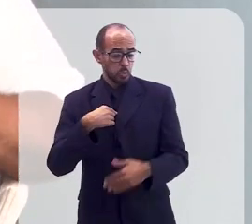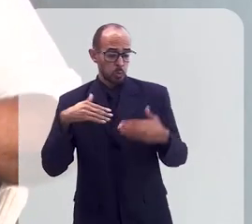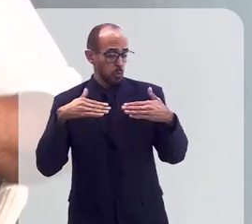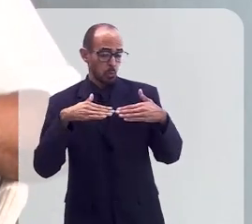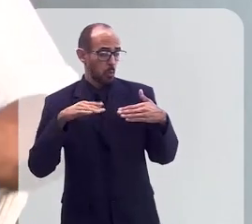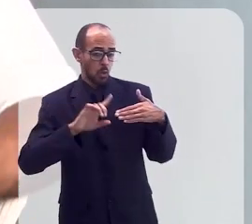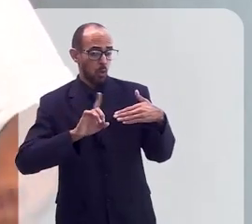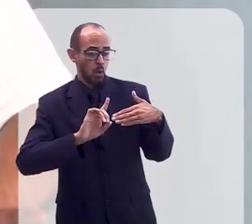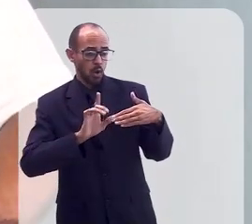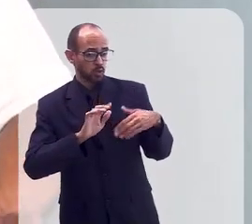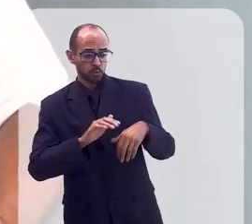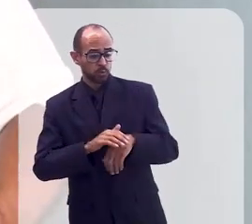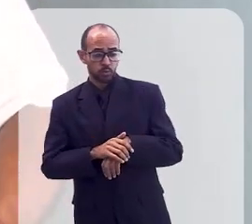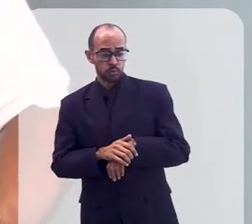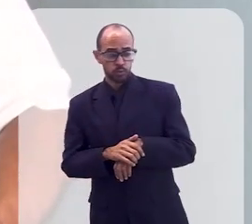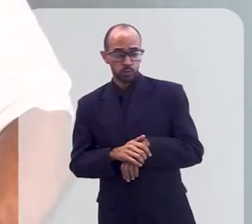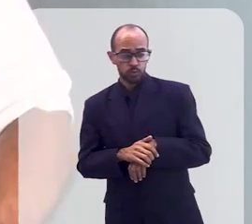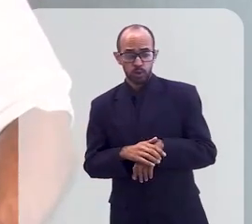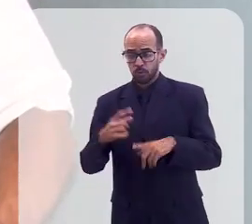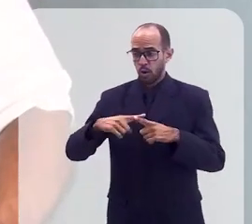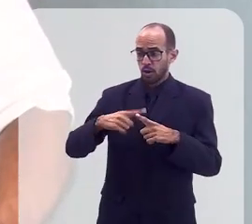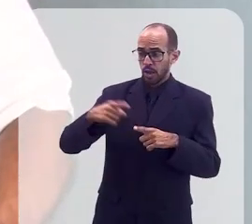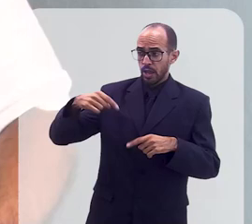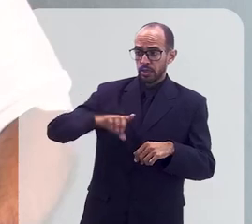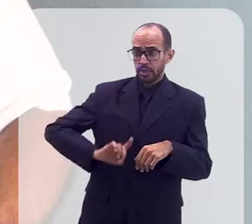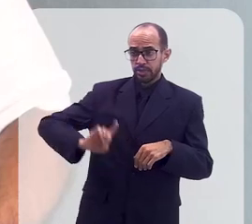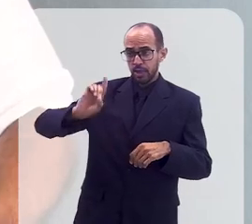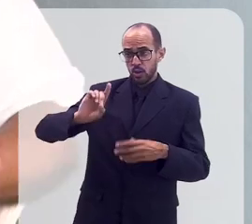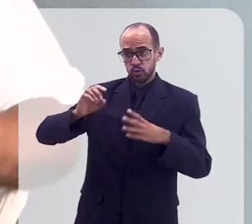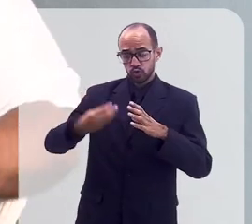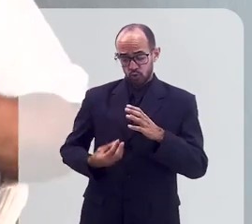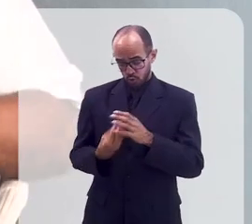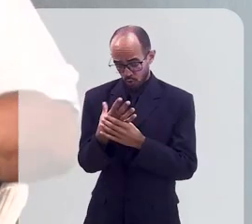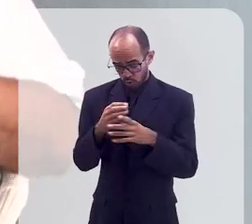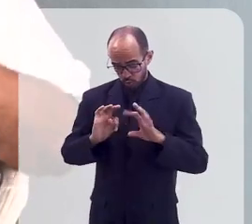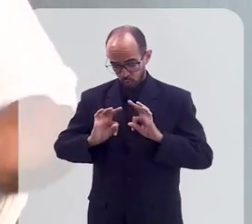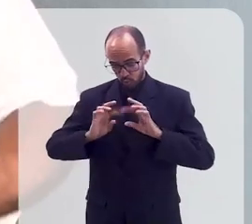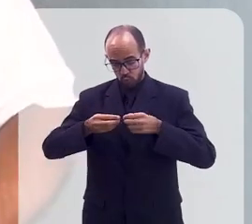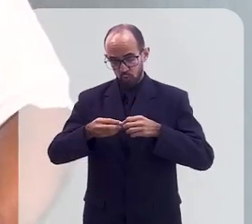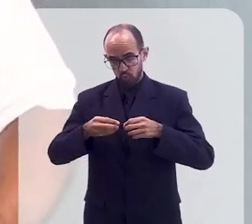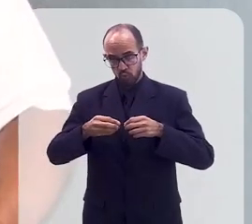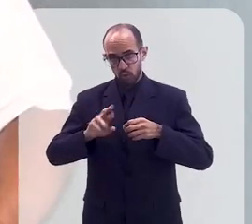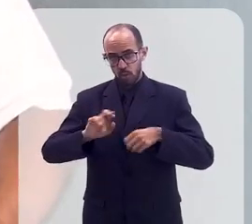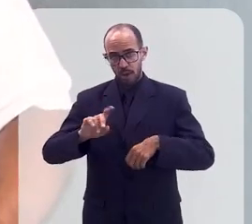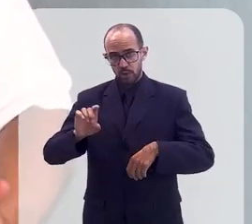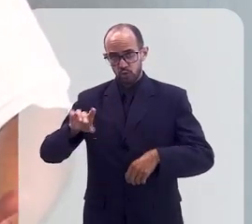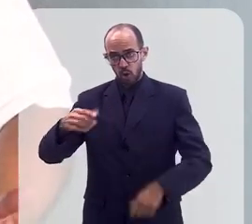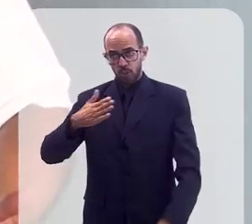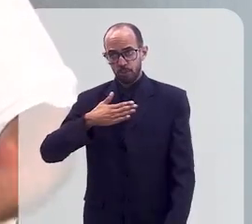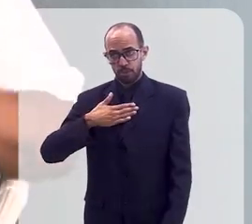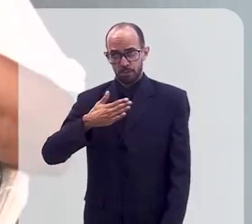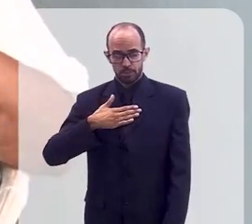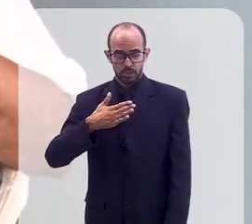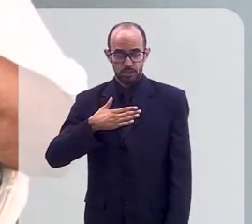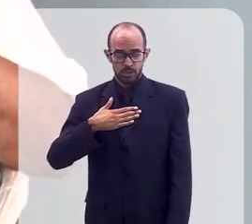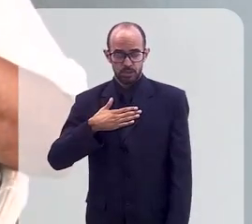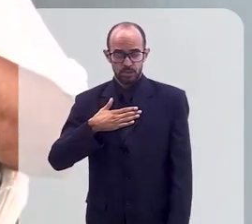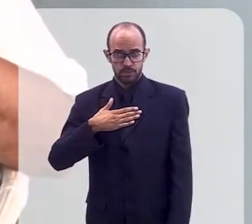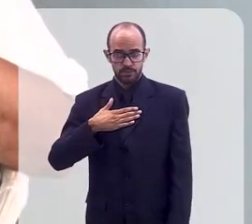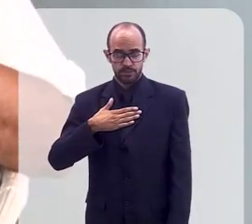Eu, Anderson, não concordaria com isso. Eu acho que Deus criou tudo isso, não só para